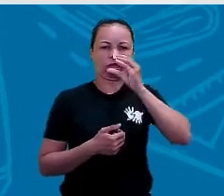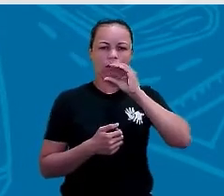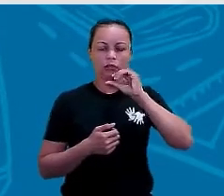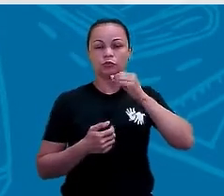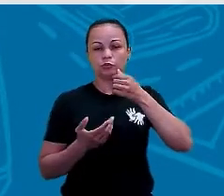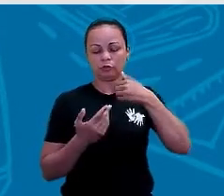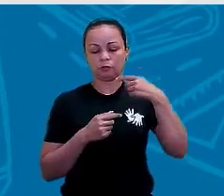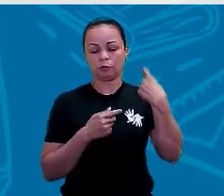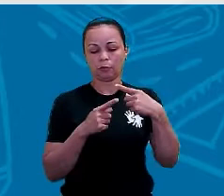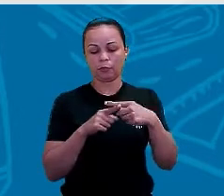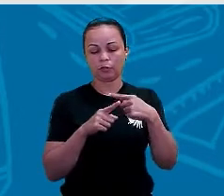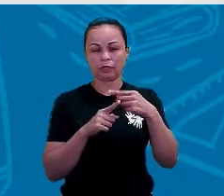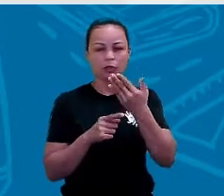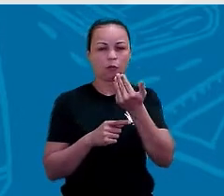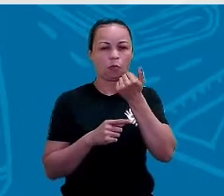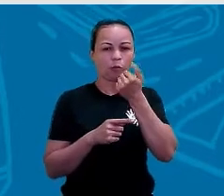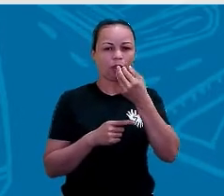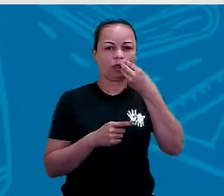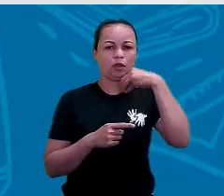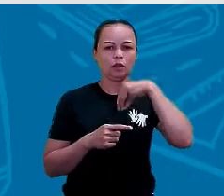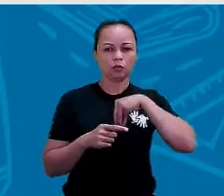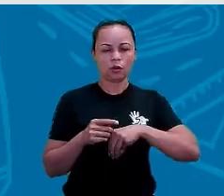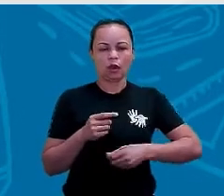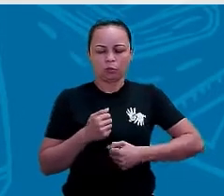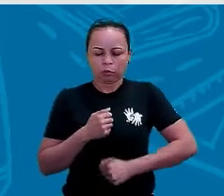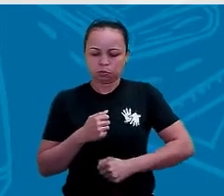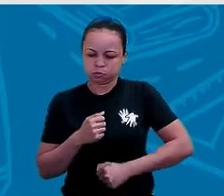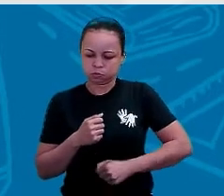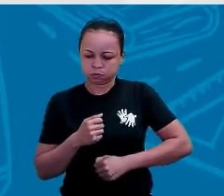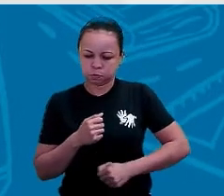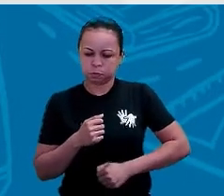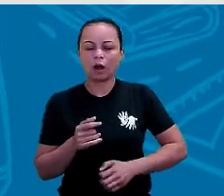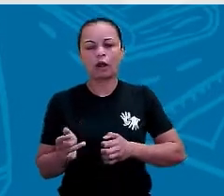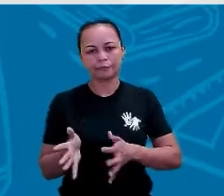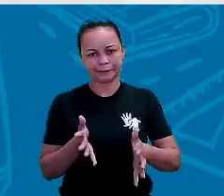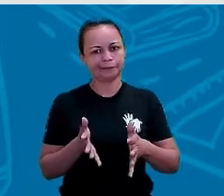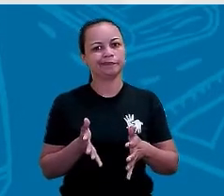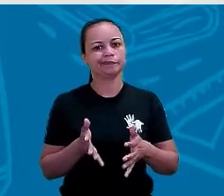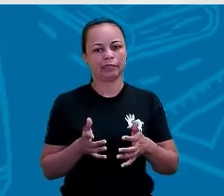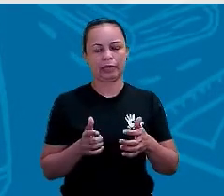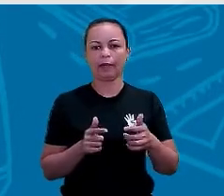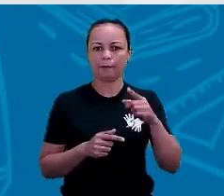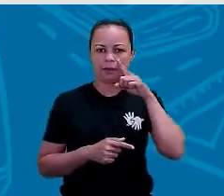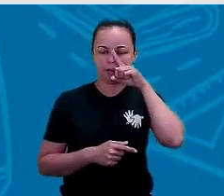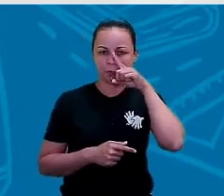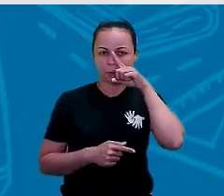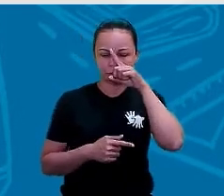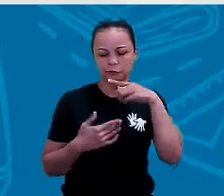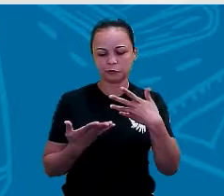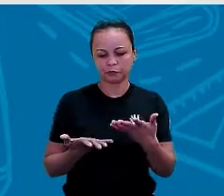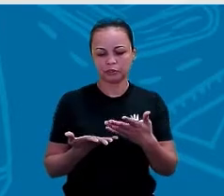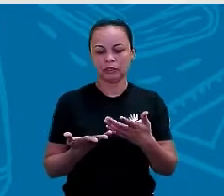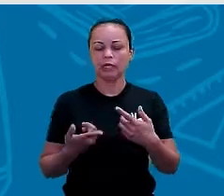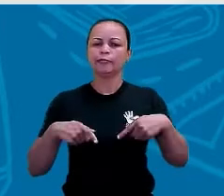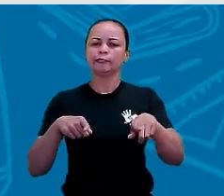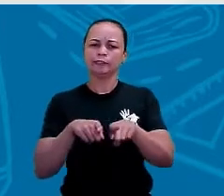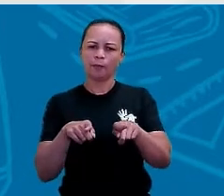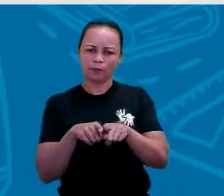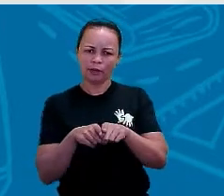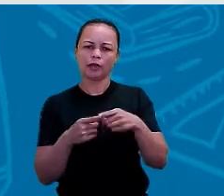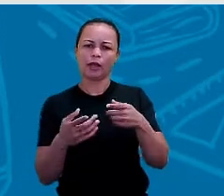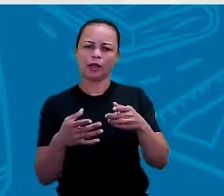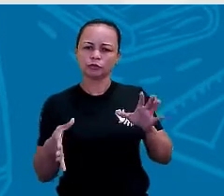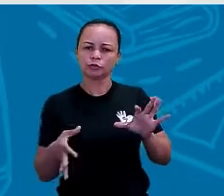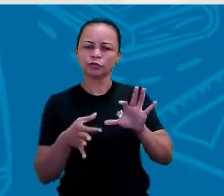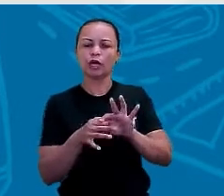está ingerindo um alimento contaminado. Outra questão também está associada com as verduras, com as frutas, tá